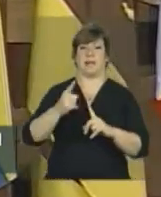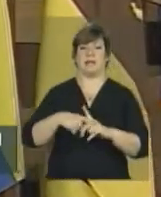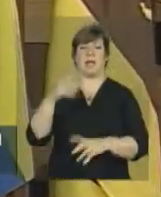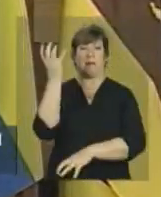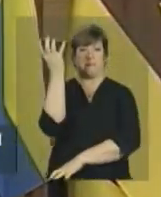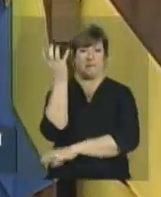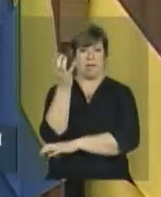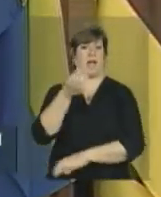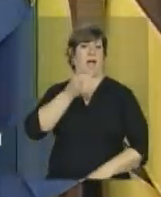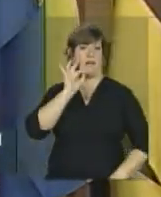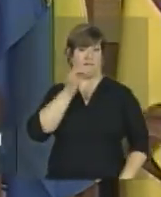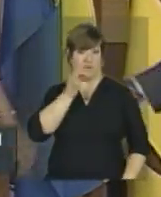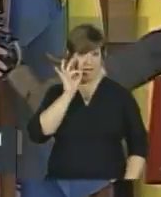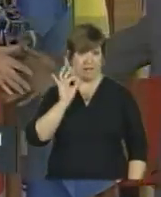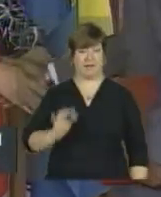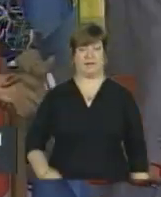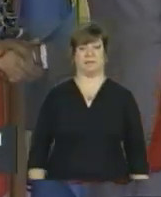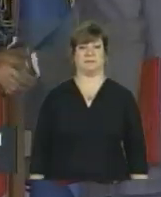café.